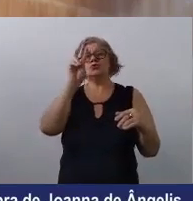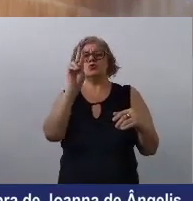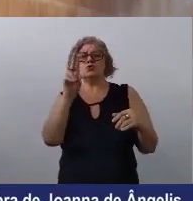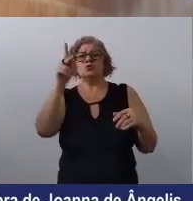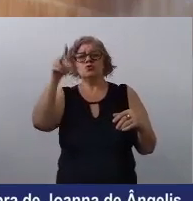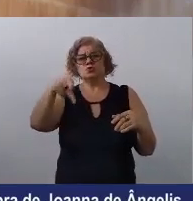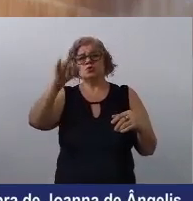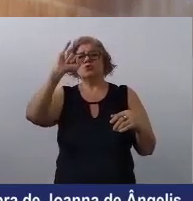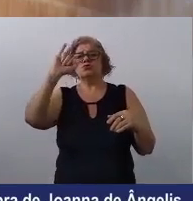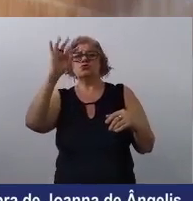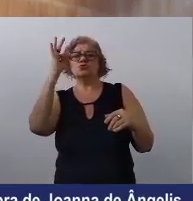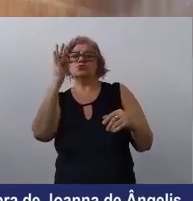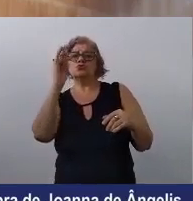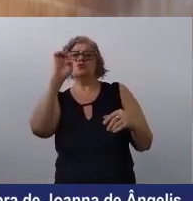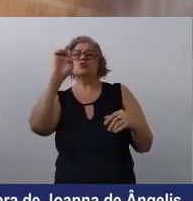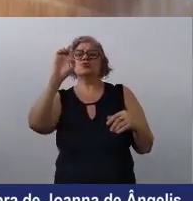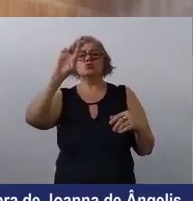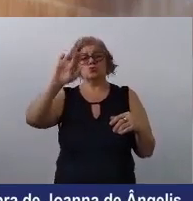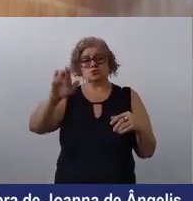vincula muito